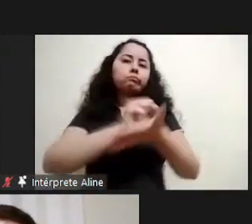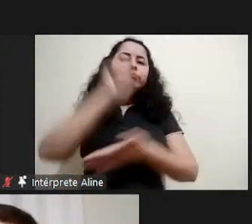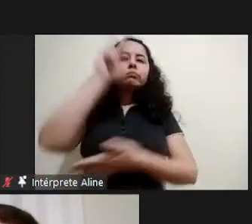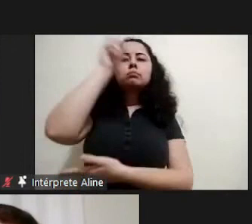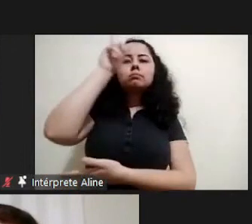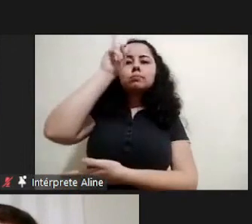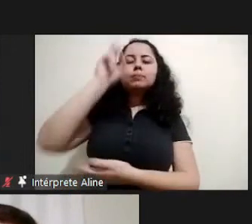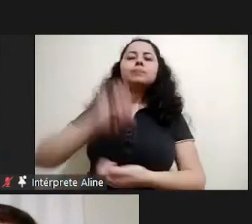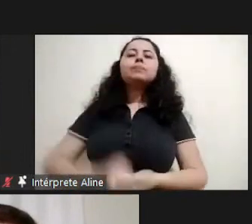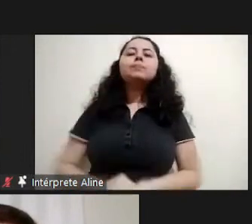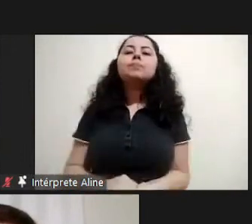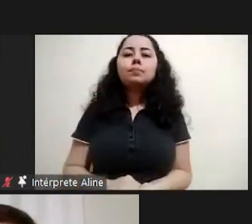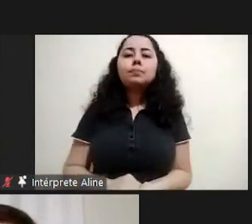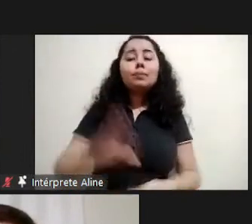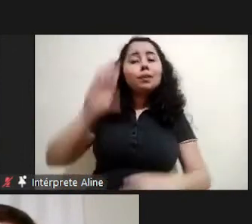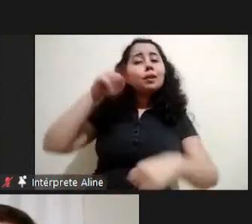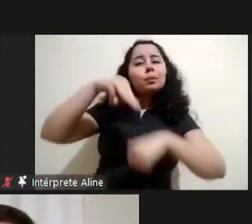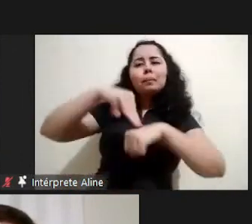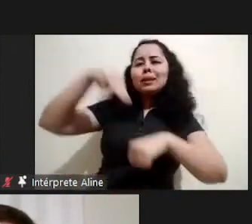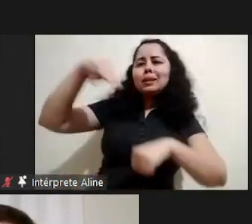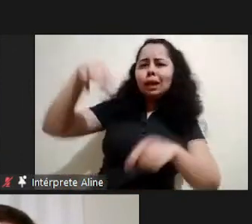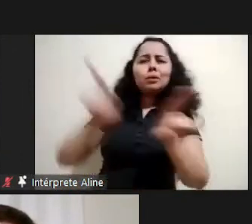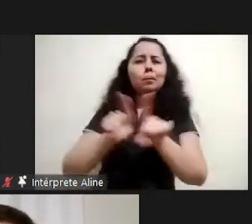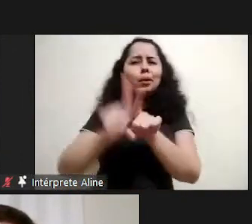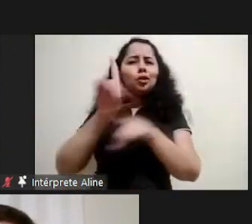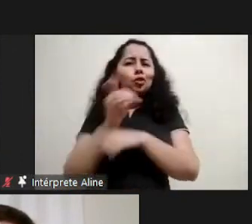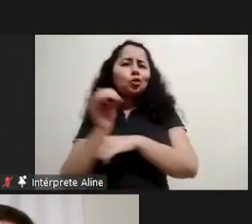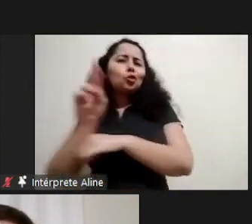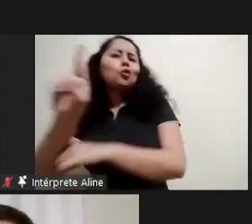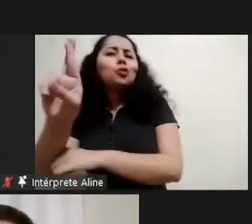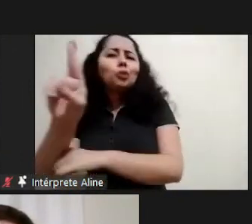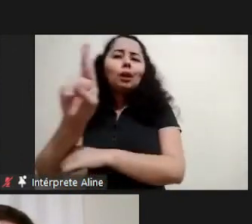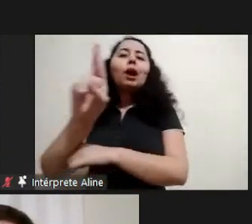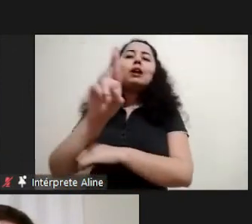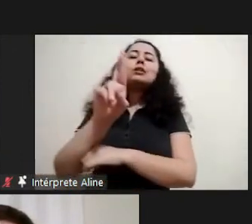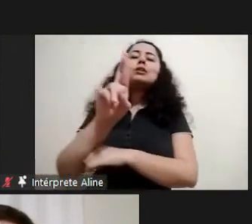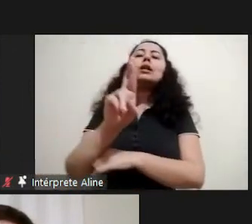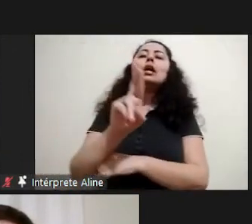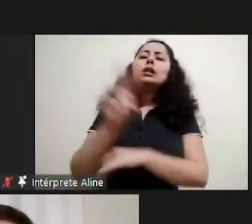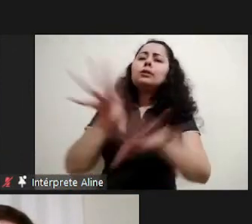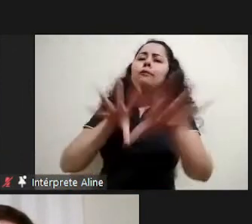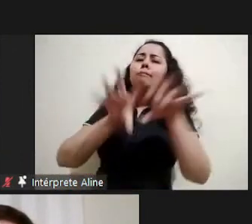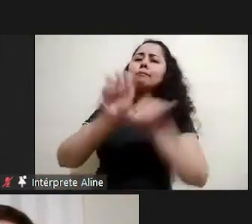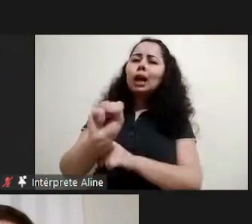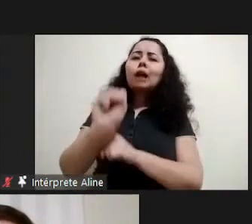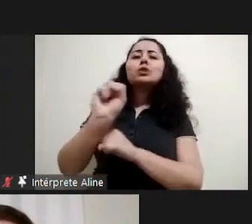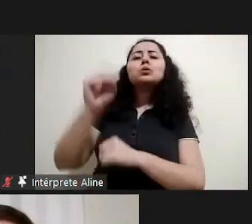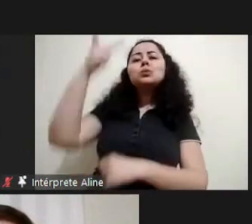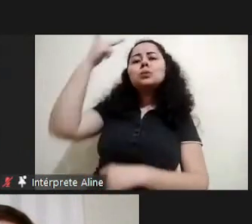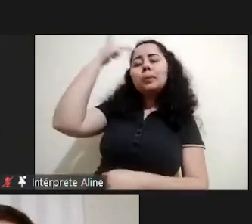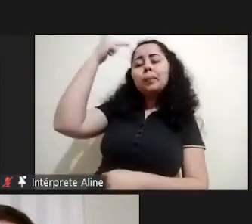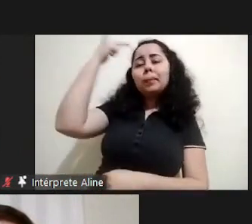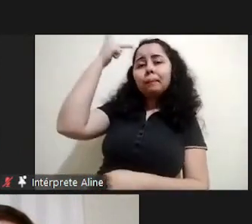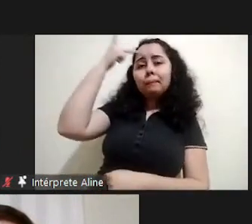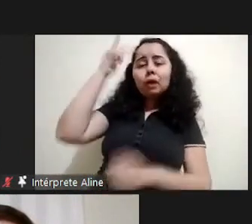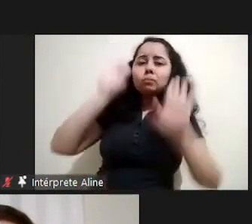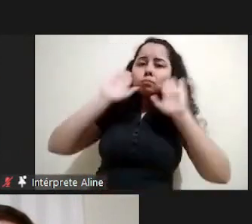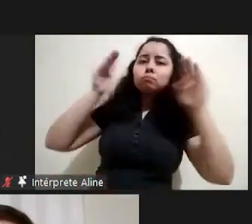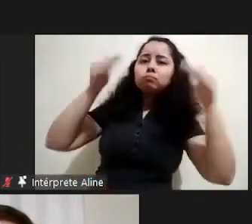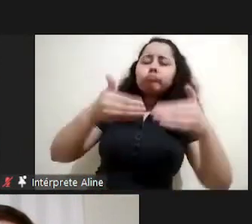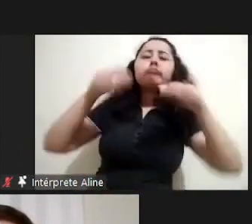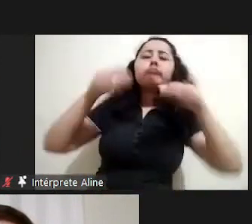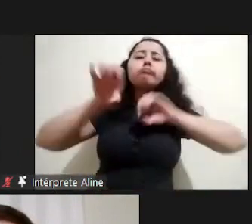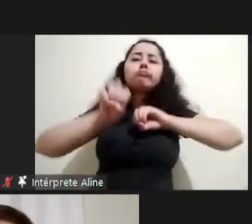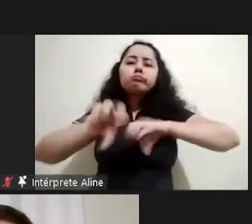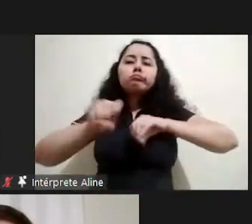Tanto no mestrado quanto em seu doutorado, ambos realizados na USP, dedicou-se às pesquisas na área de educação, desenvolvendo estudos e